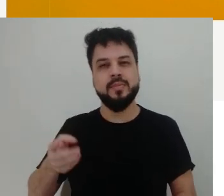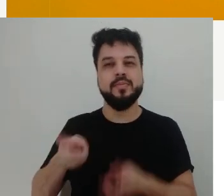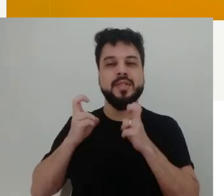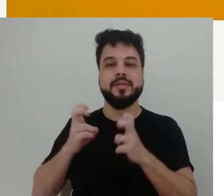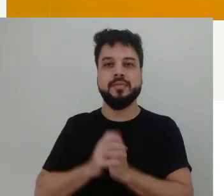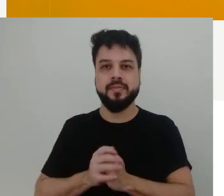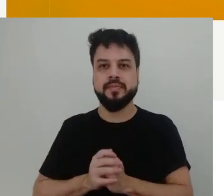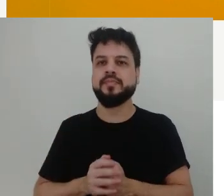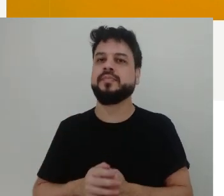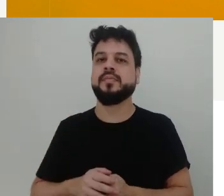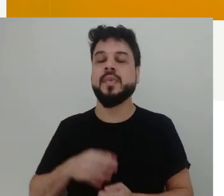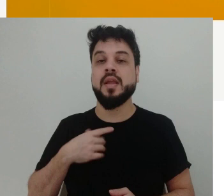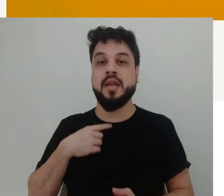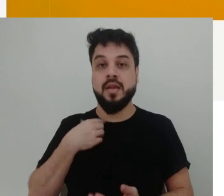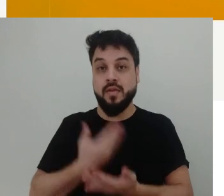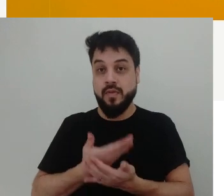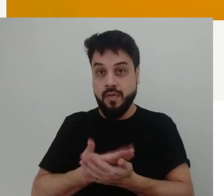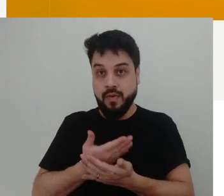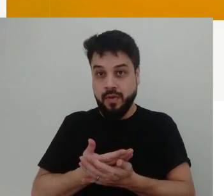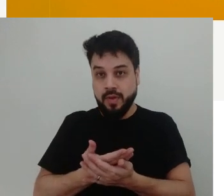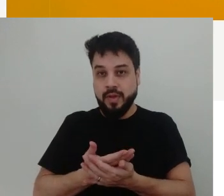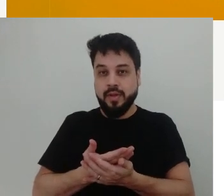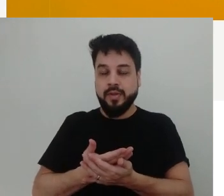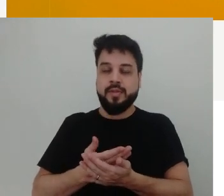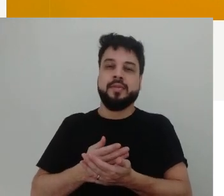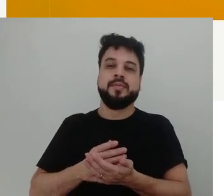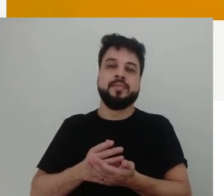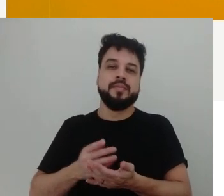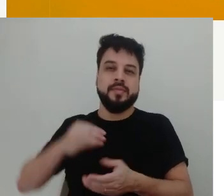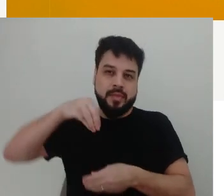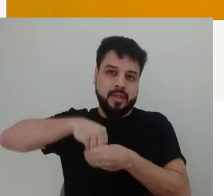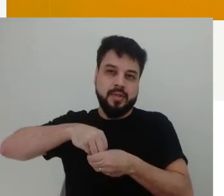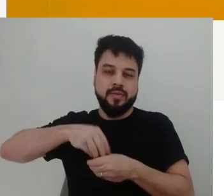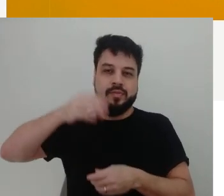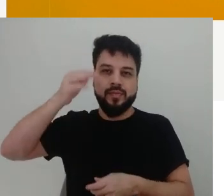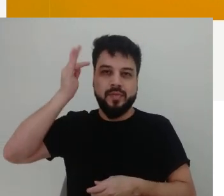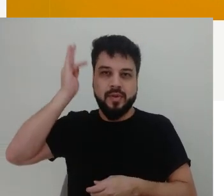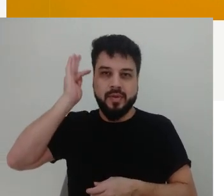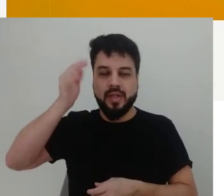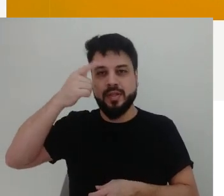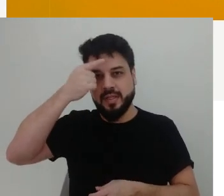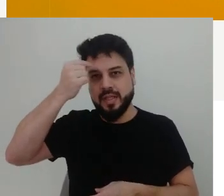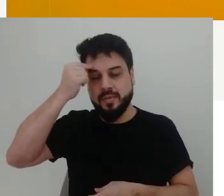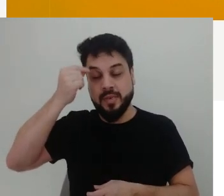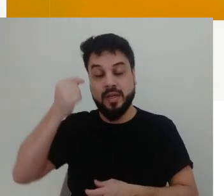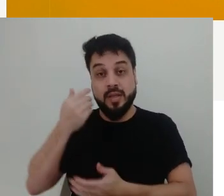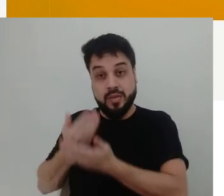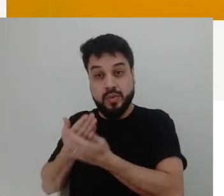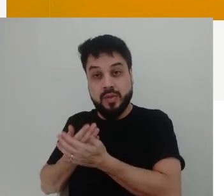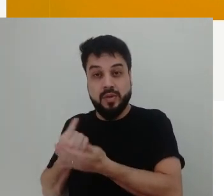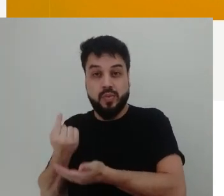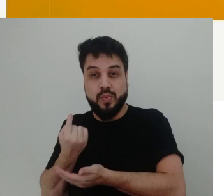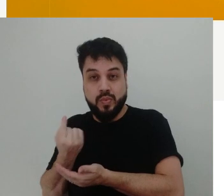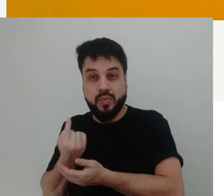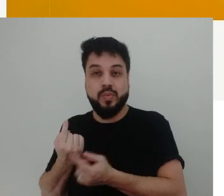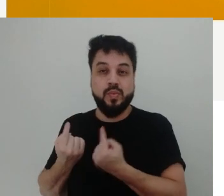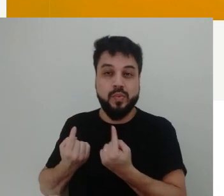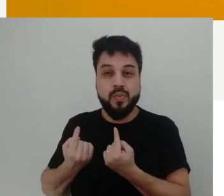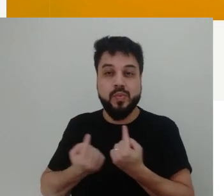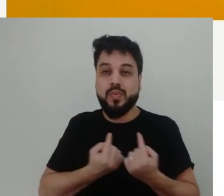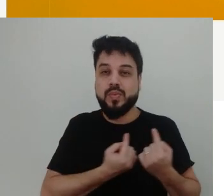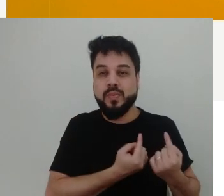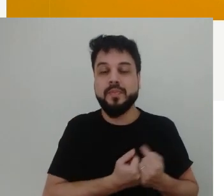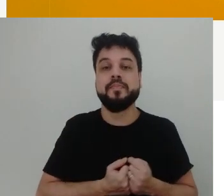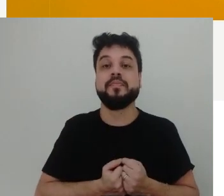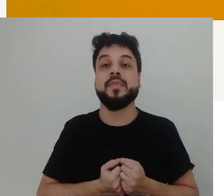aulas compartilhadas, cursos compartilhados. Para mim, isso é ou um paradoxo ou uma falha que precisamos corrigir, né?